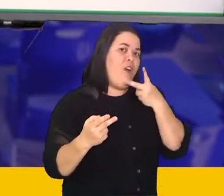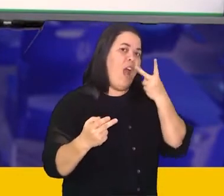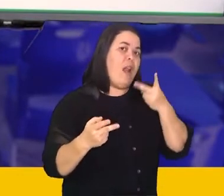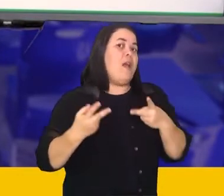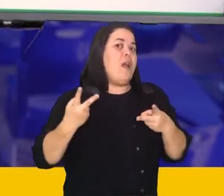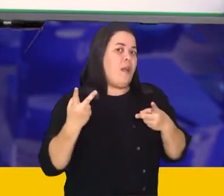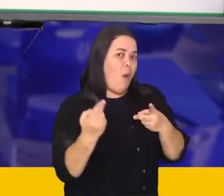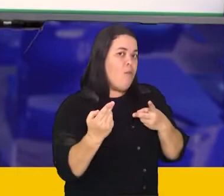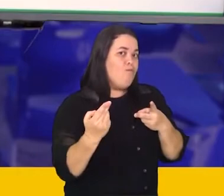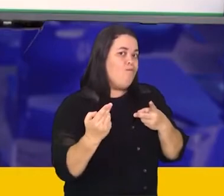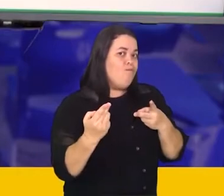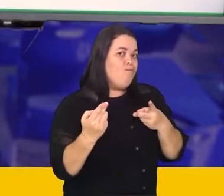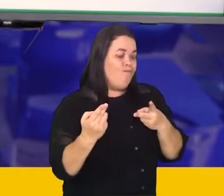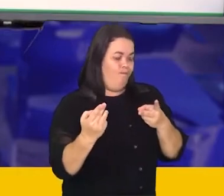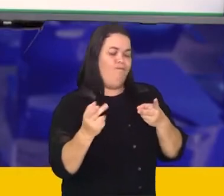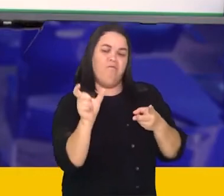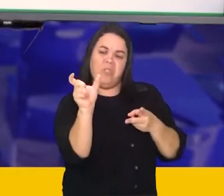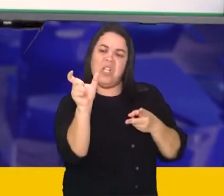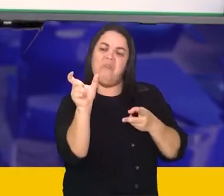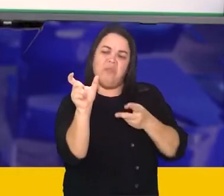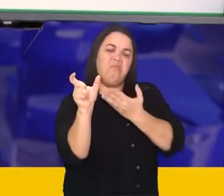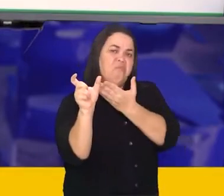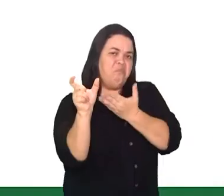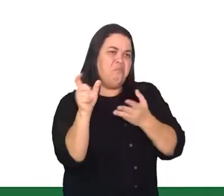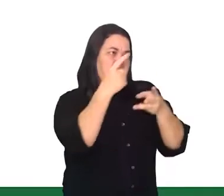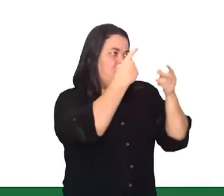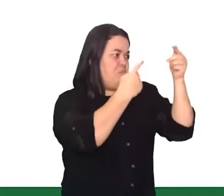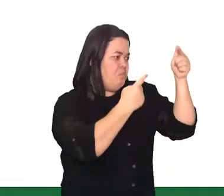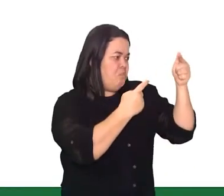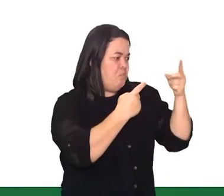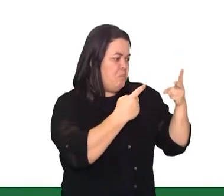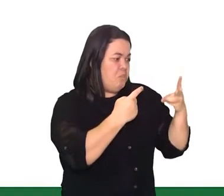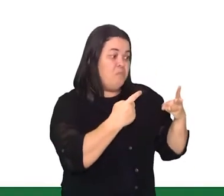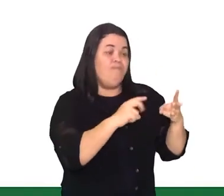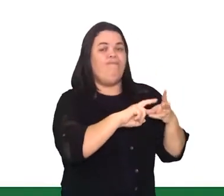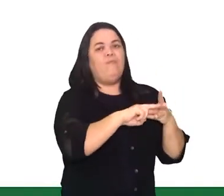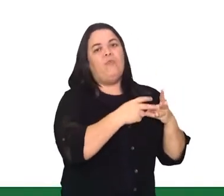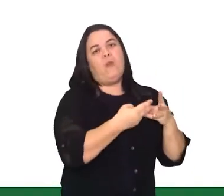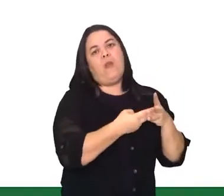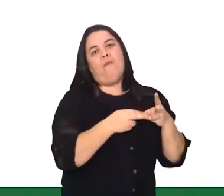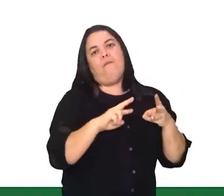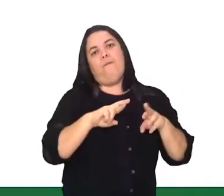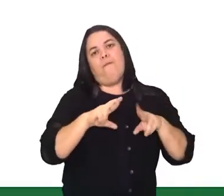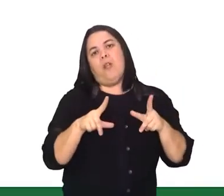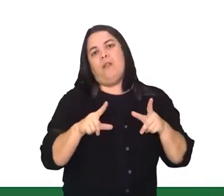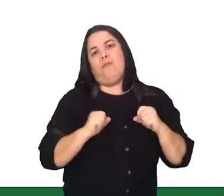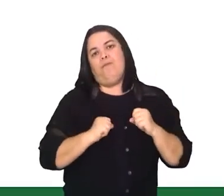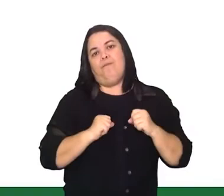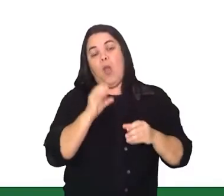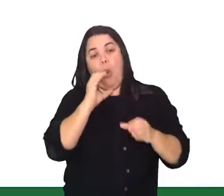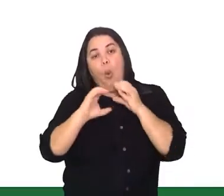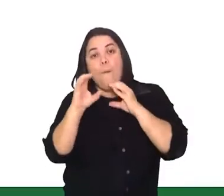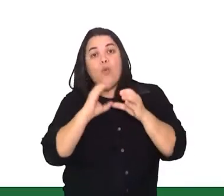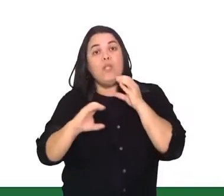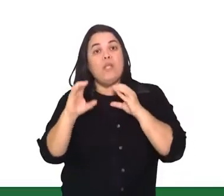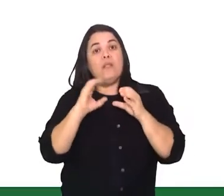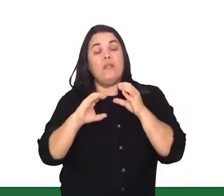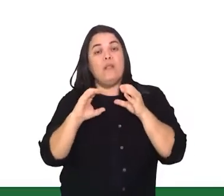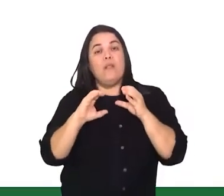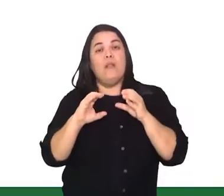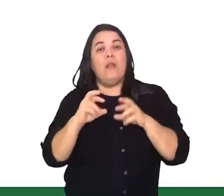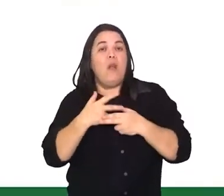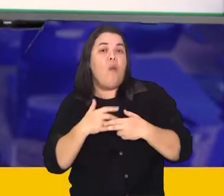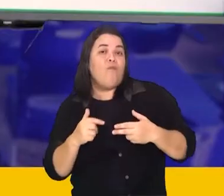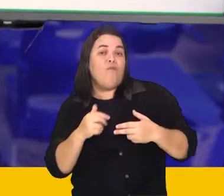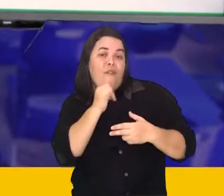É a mesma palavra? Sim, é a mesma palavra, com significados diferentes, porque comunicam ideias diferentes,